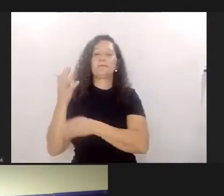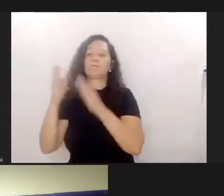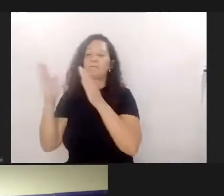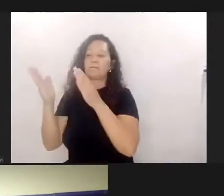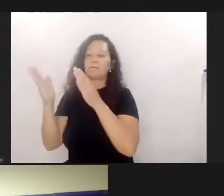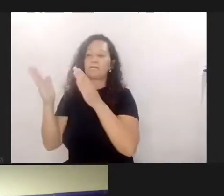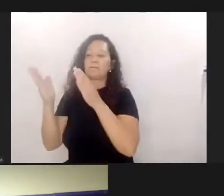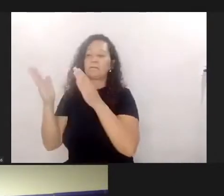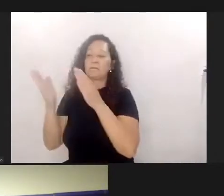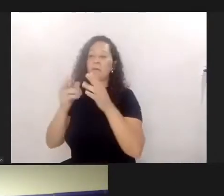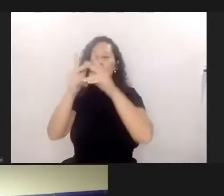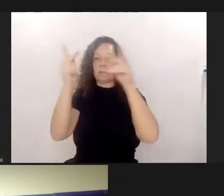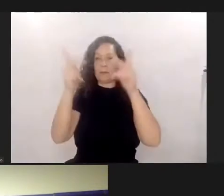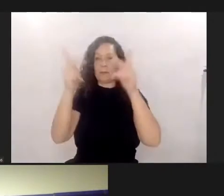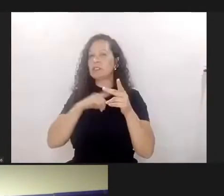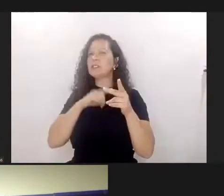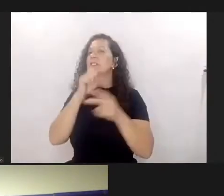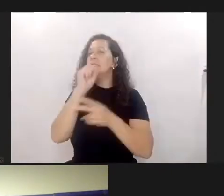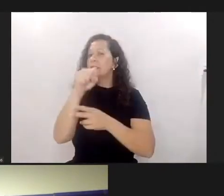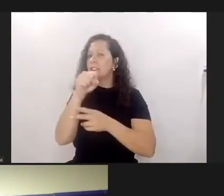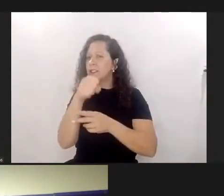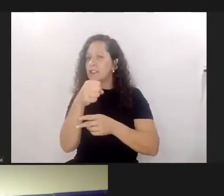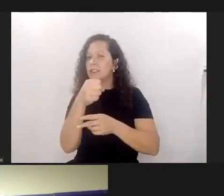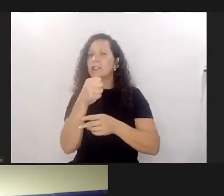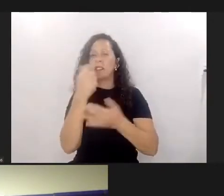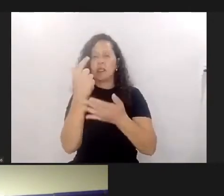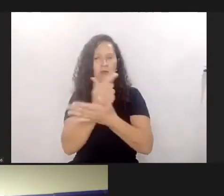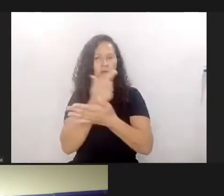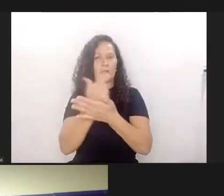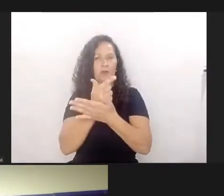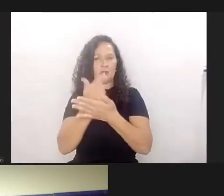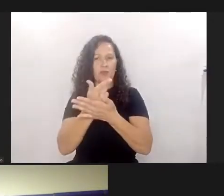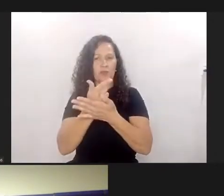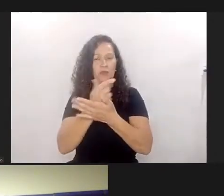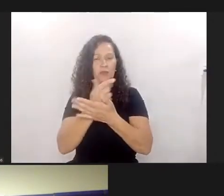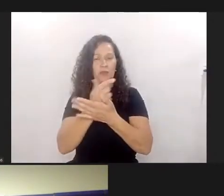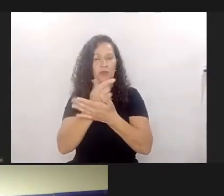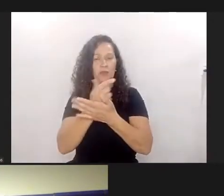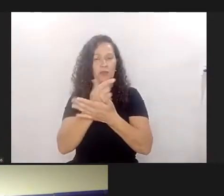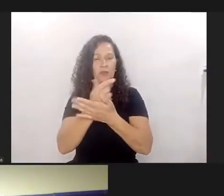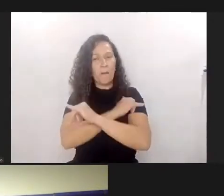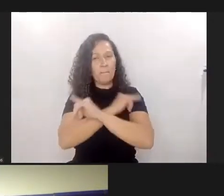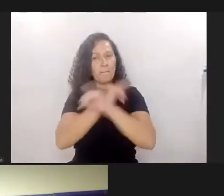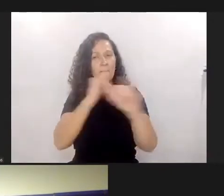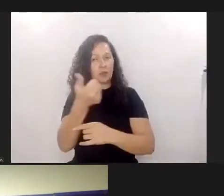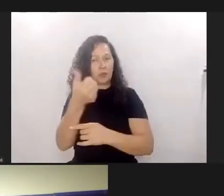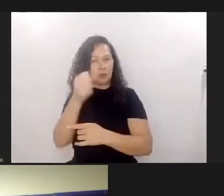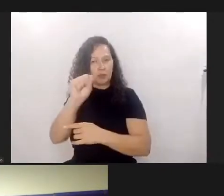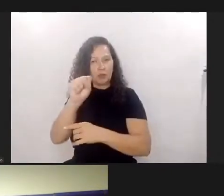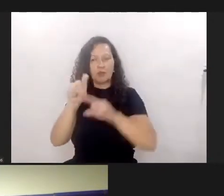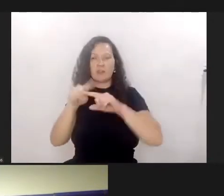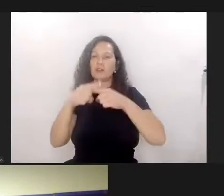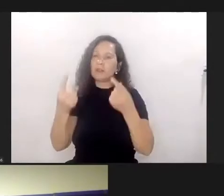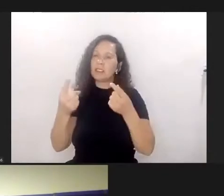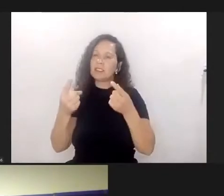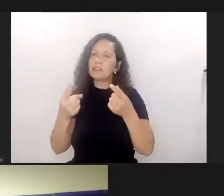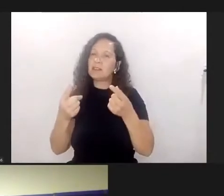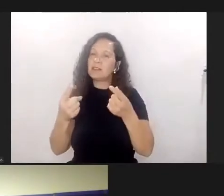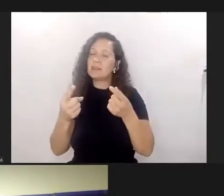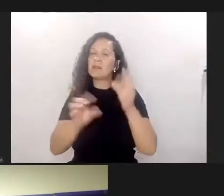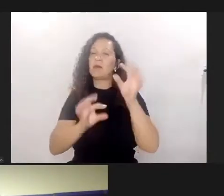tem, sim, um livro que a gente publicou em 2018, mas a gente fez uma tiragem de 2 mil exemplares